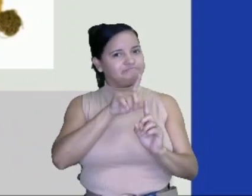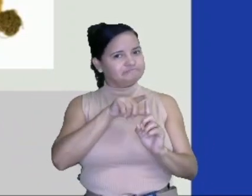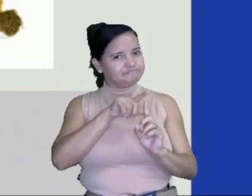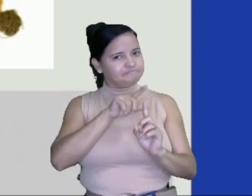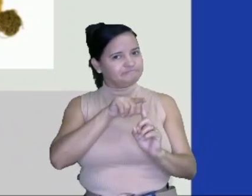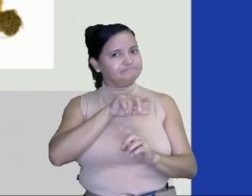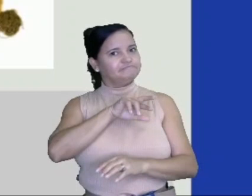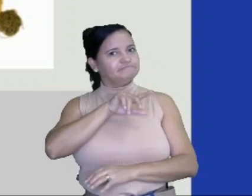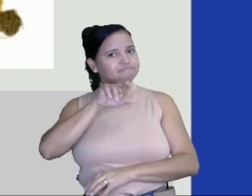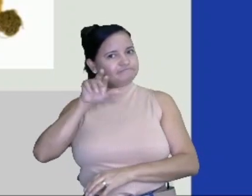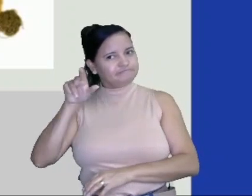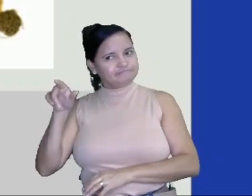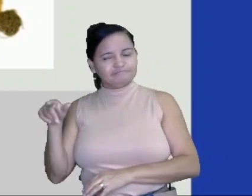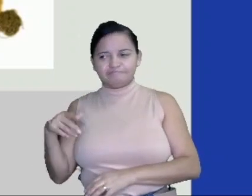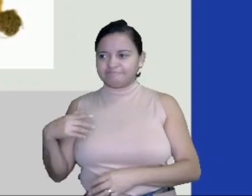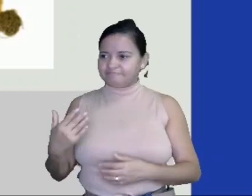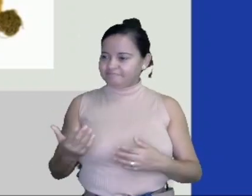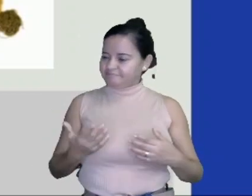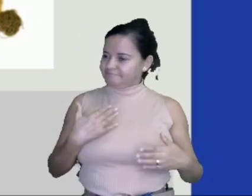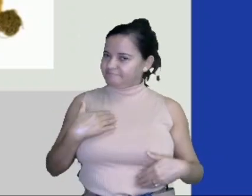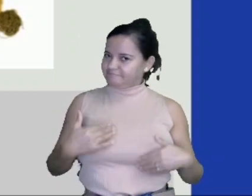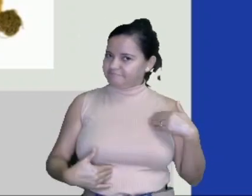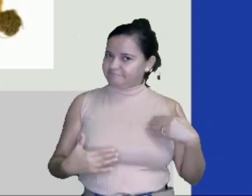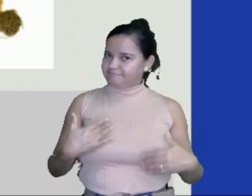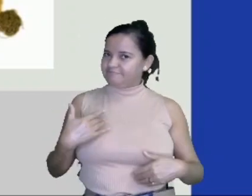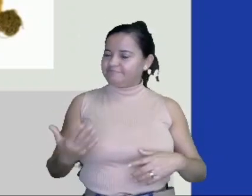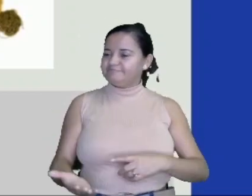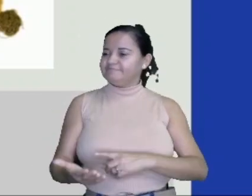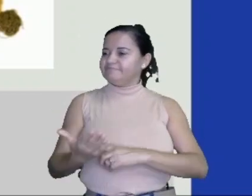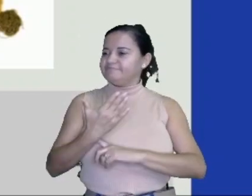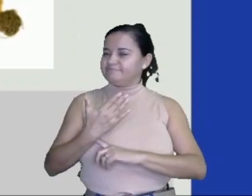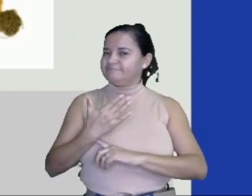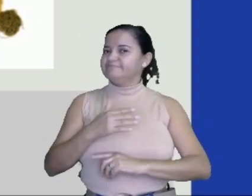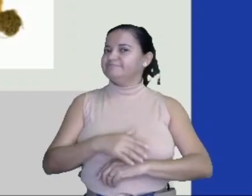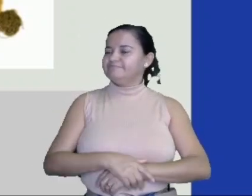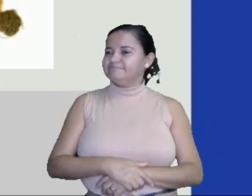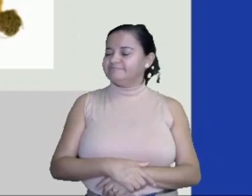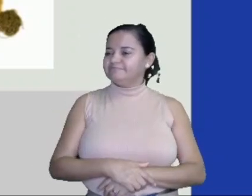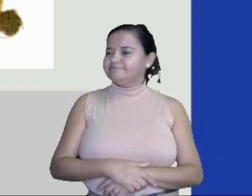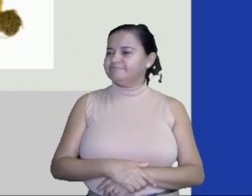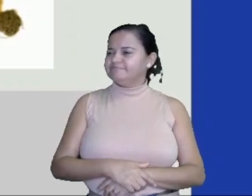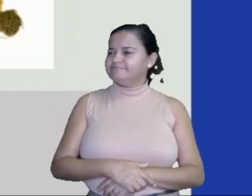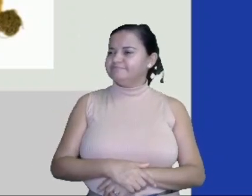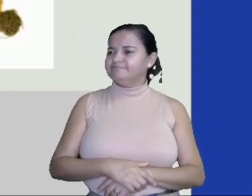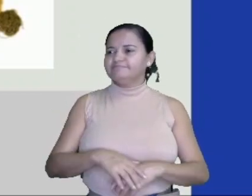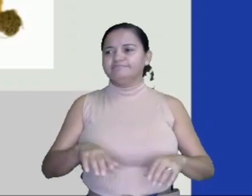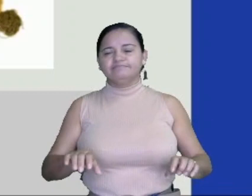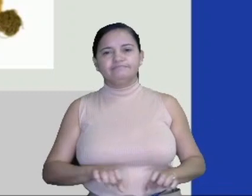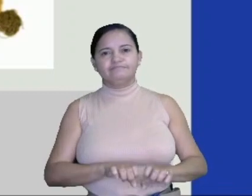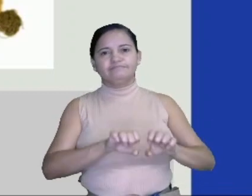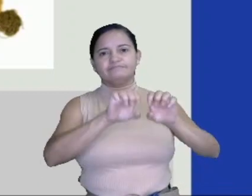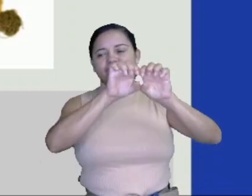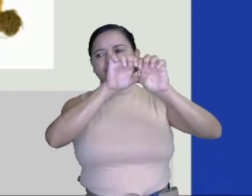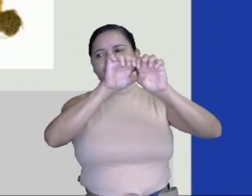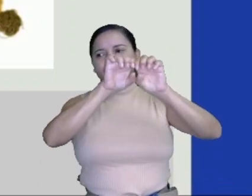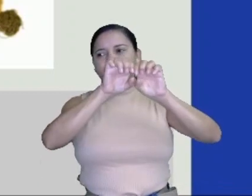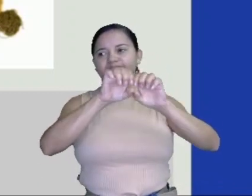age dentro do nosso corpo de uma forma específica. Existem os alimentos construtores,